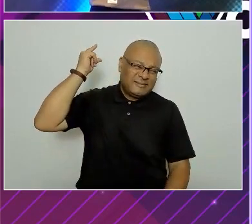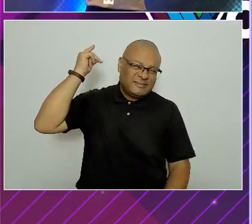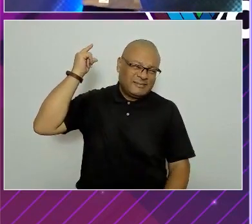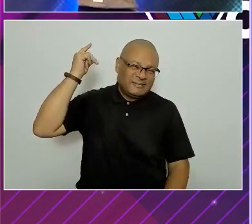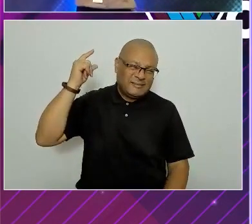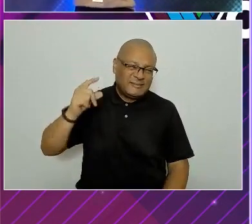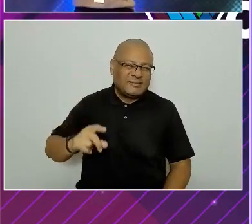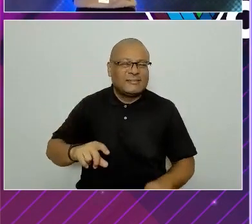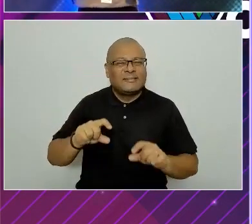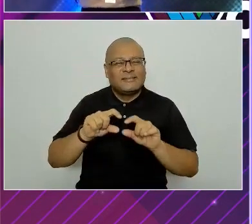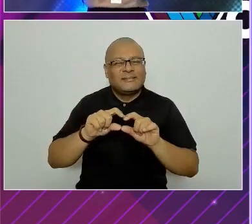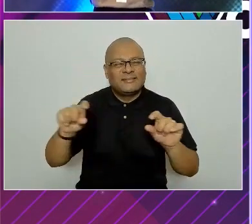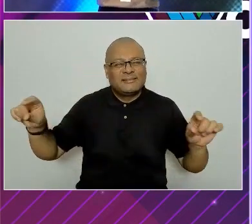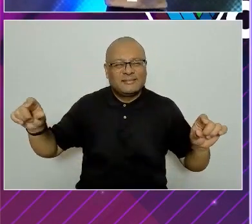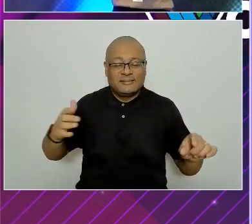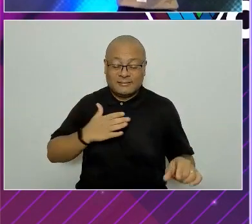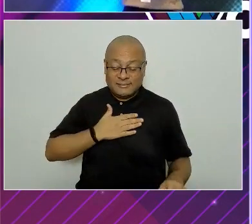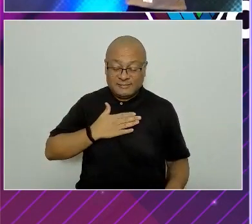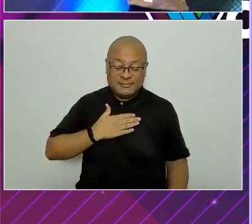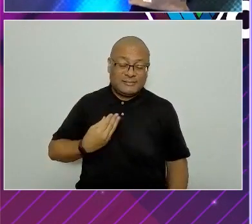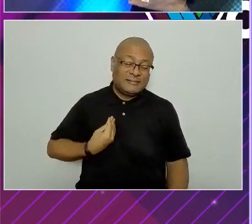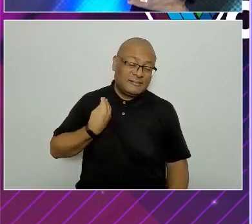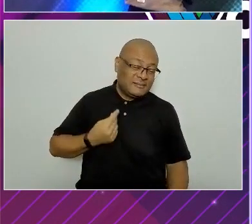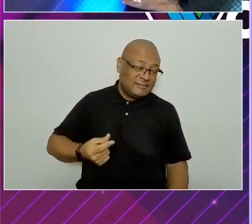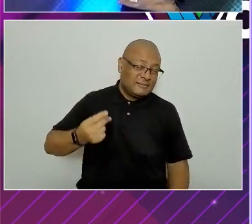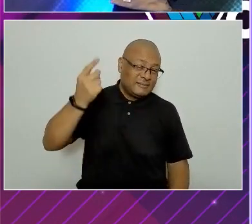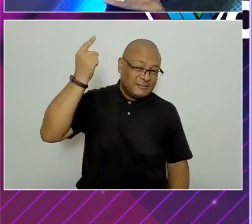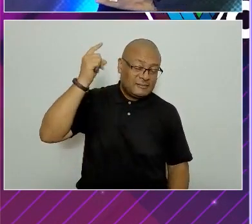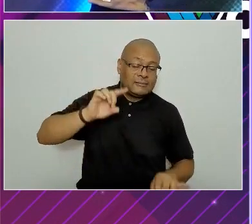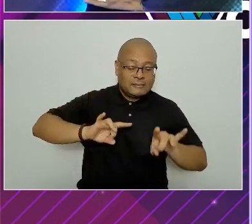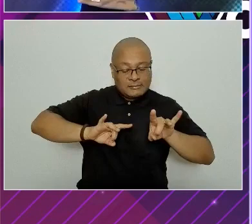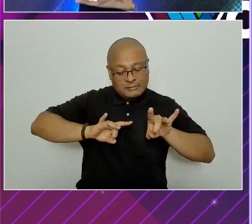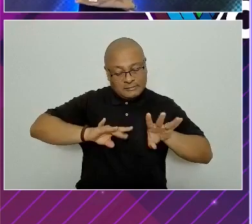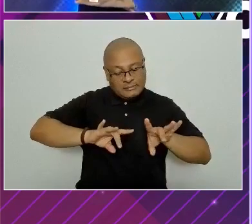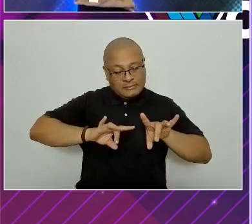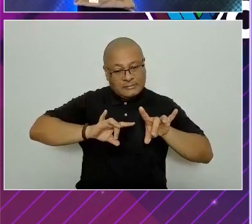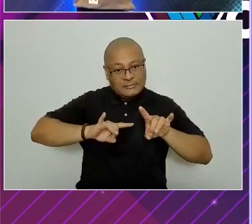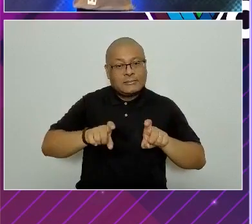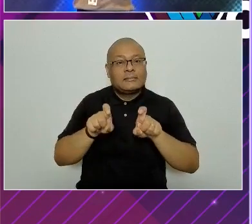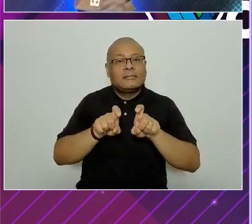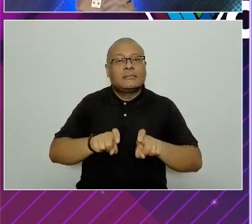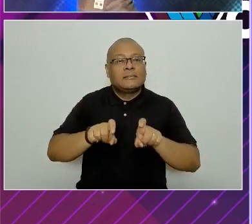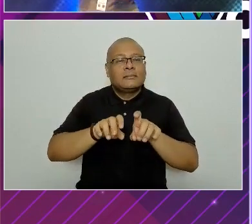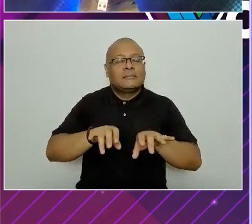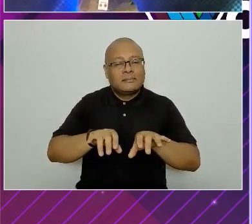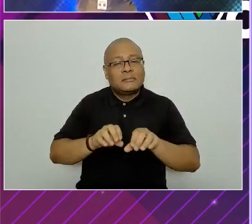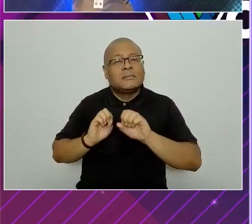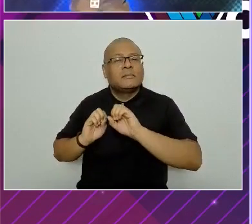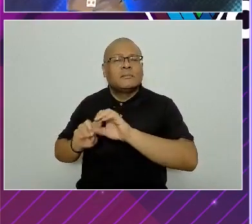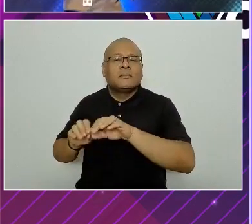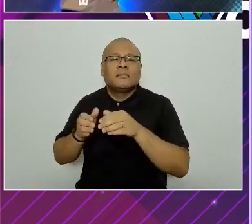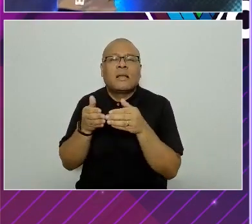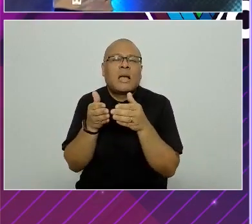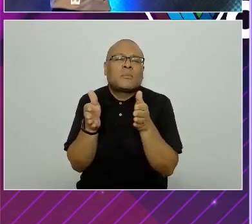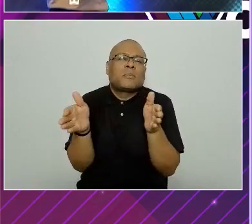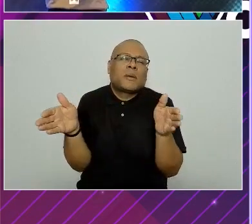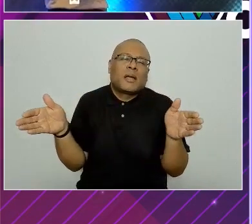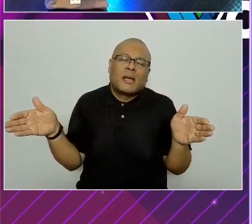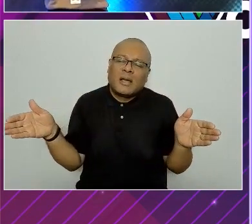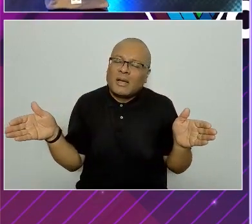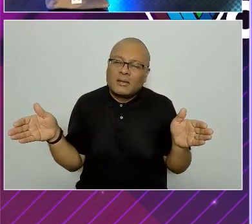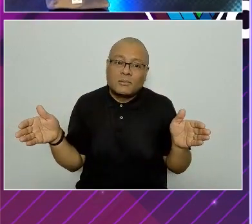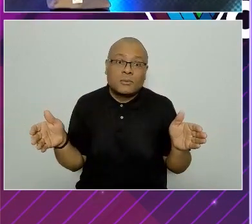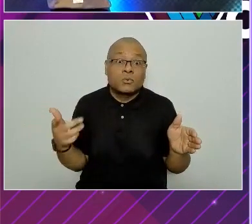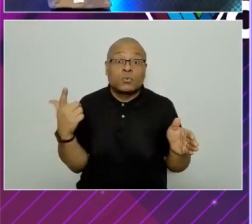aquela frase famosa, na minha época, né, tinha o técnico em informática, em que era um ensino muito mais generalista. Não